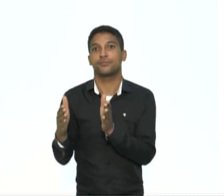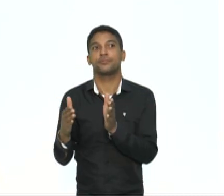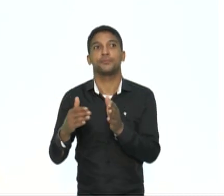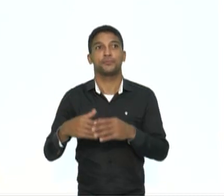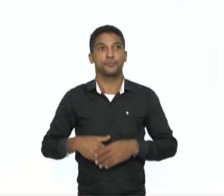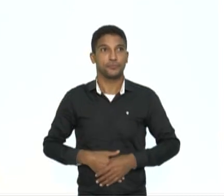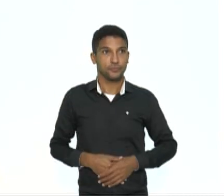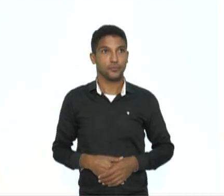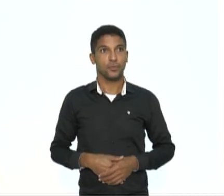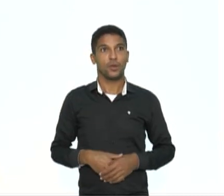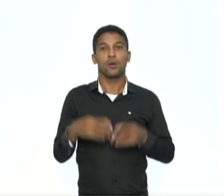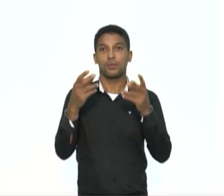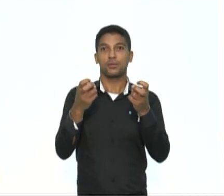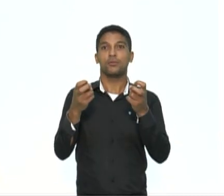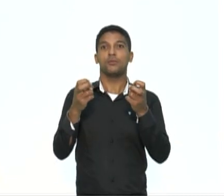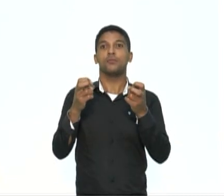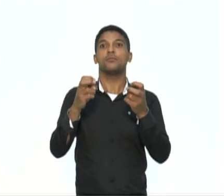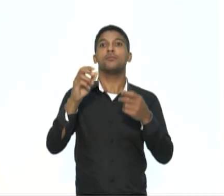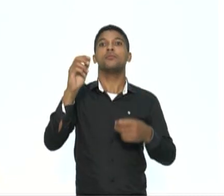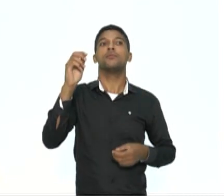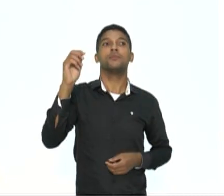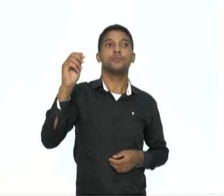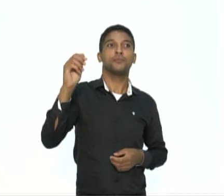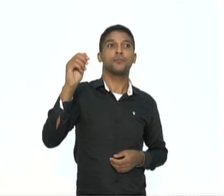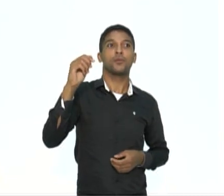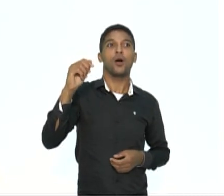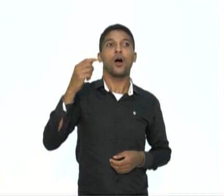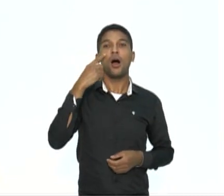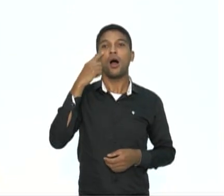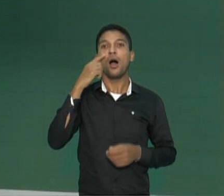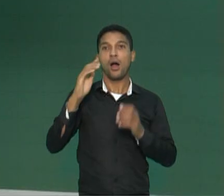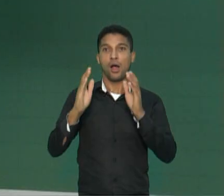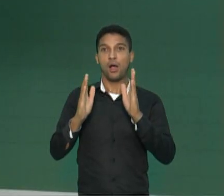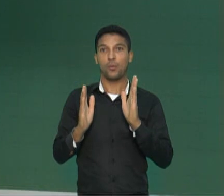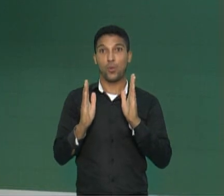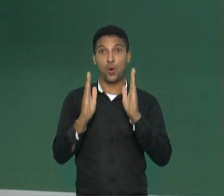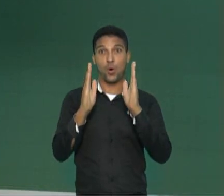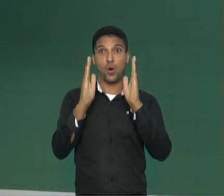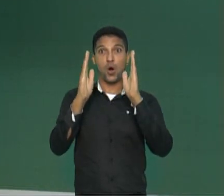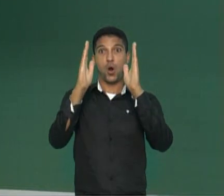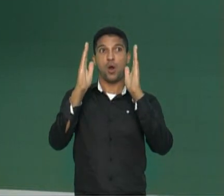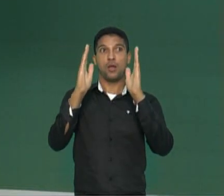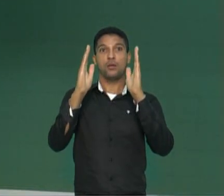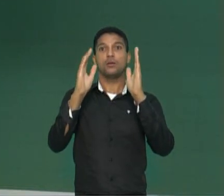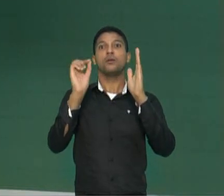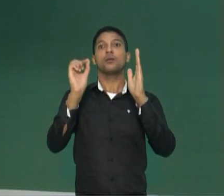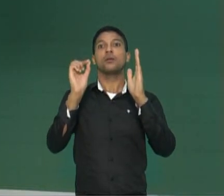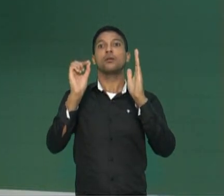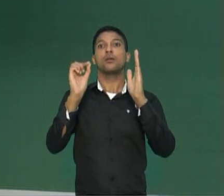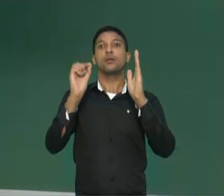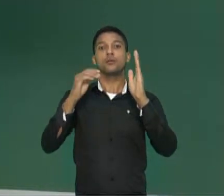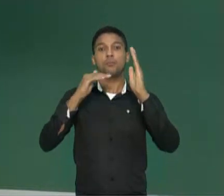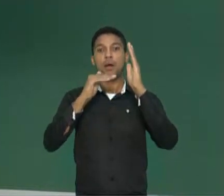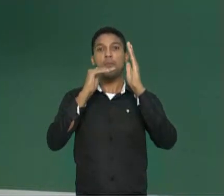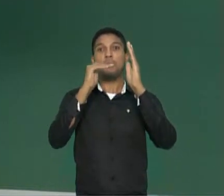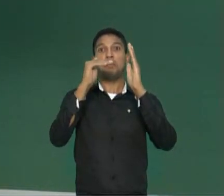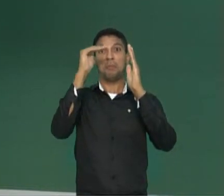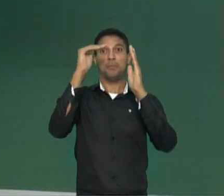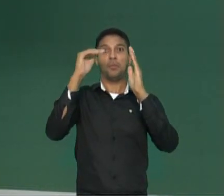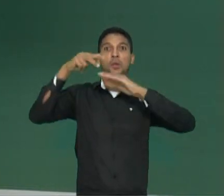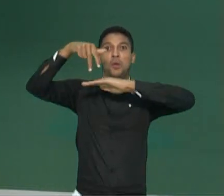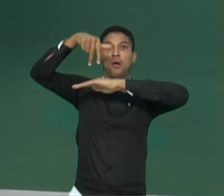minaretes, que são essas torres, onde o Almohadem ia lá anunciar as 5 orações diárias, né. A gente viu sobre a ideia